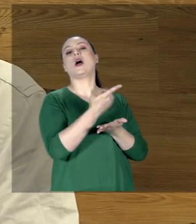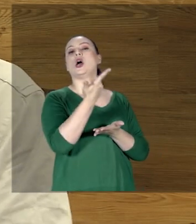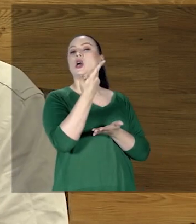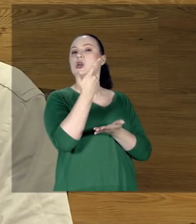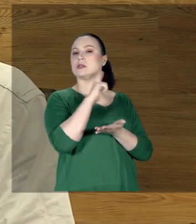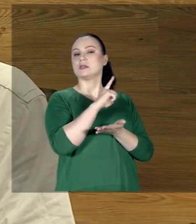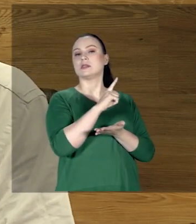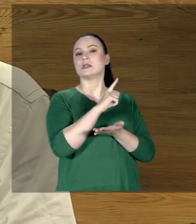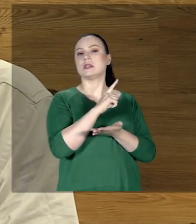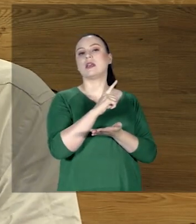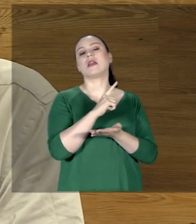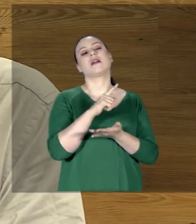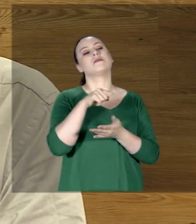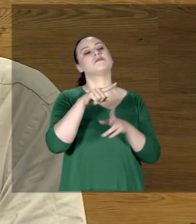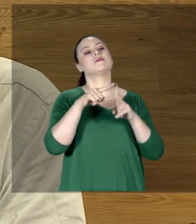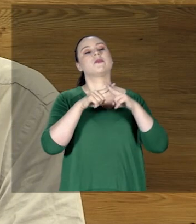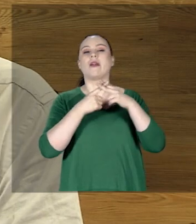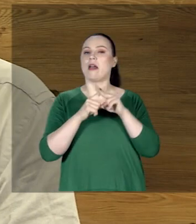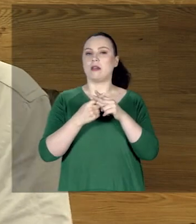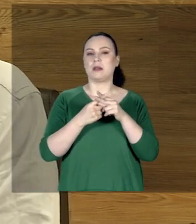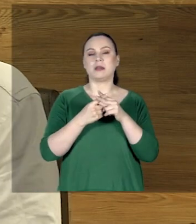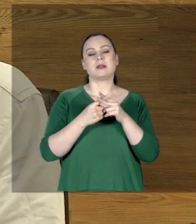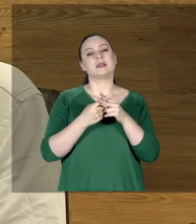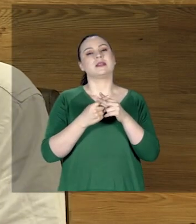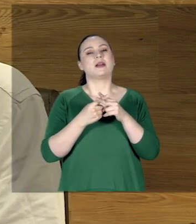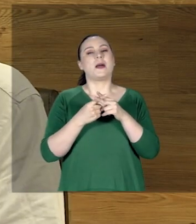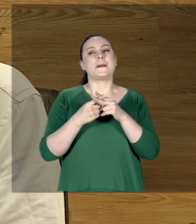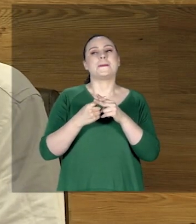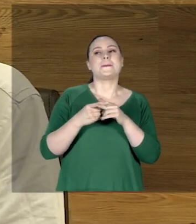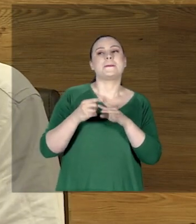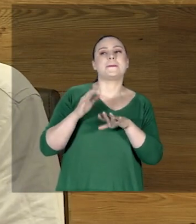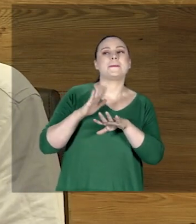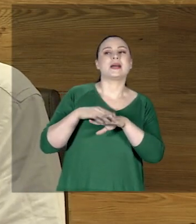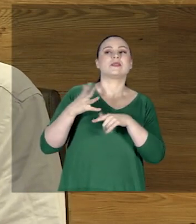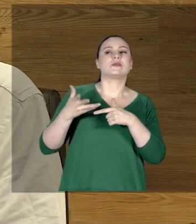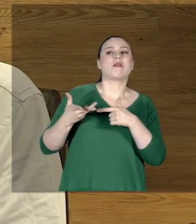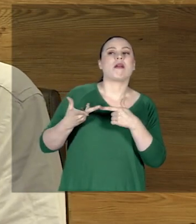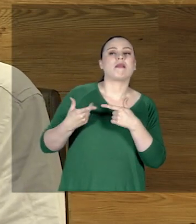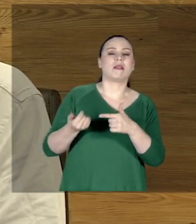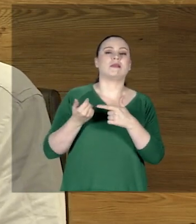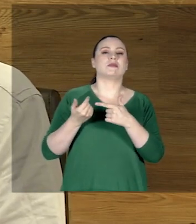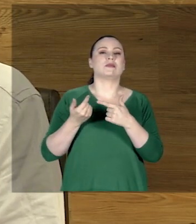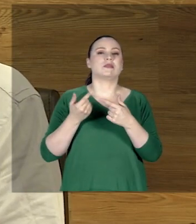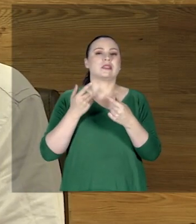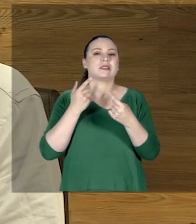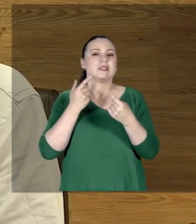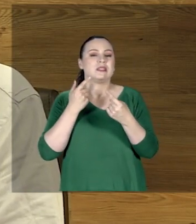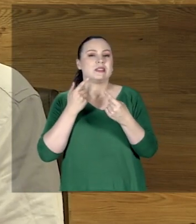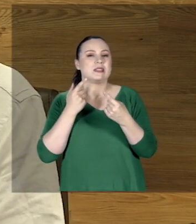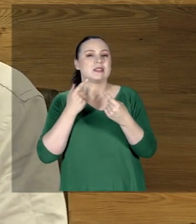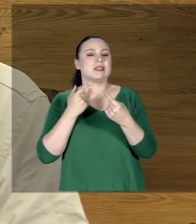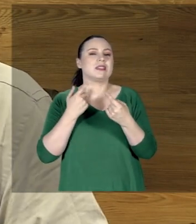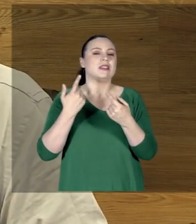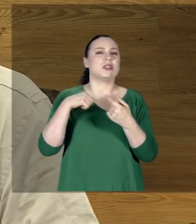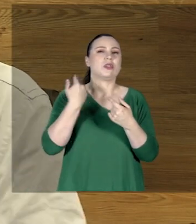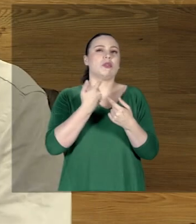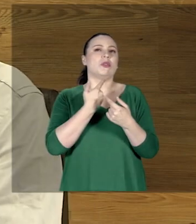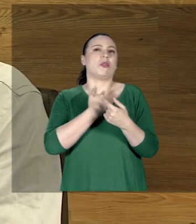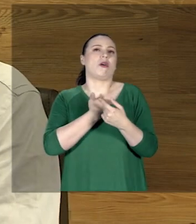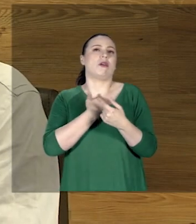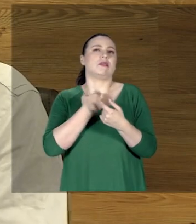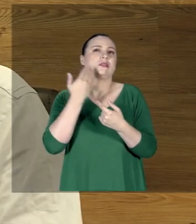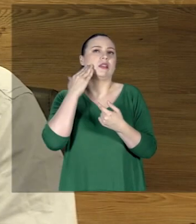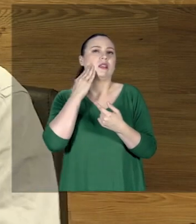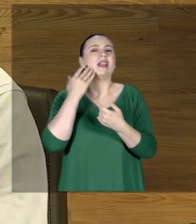órgãos do governo, certamente a gente poderia dar a essa ferramenta um destino mais próximo do que a gente